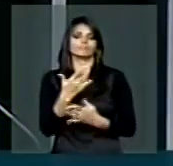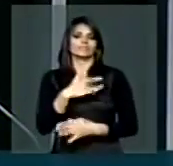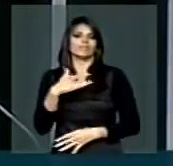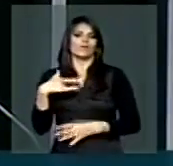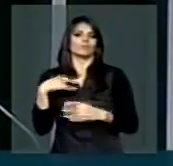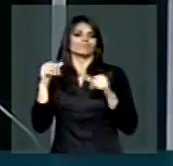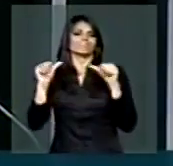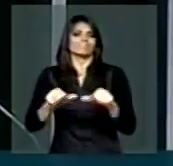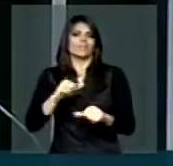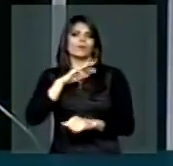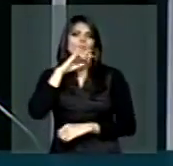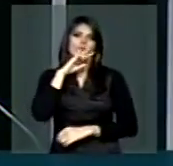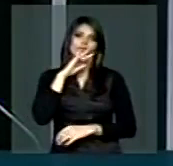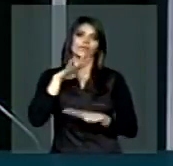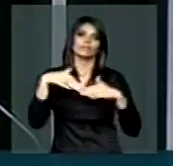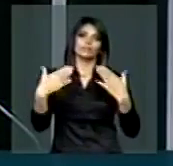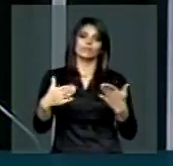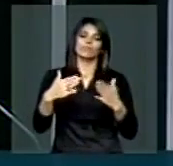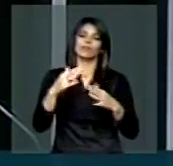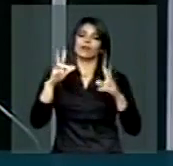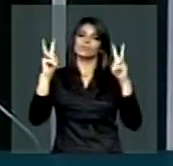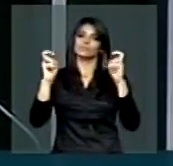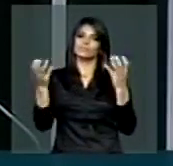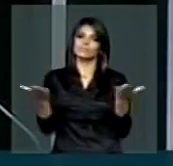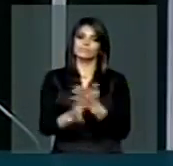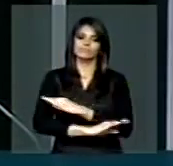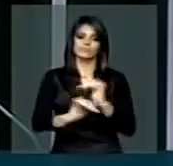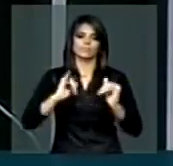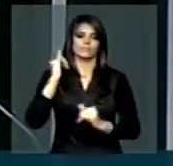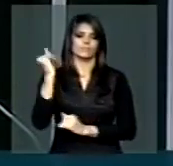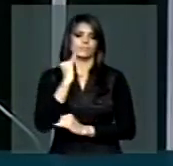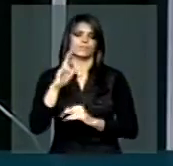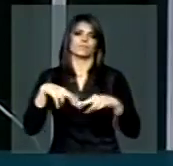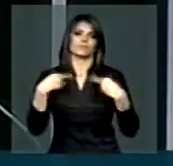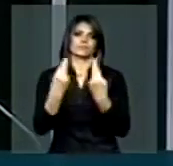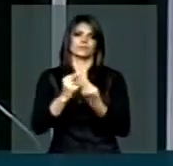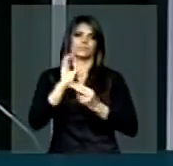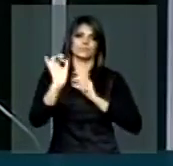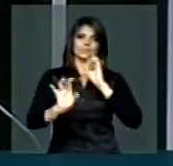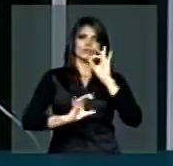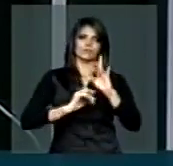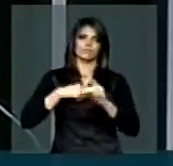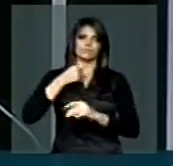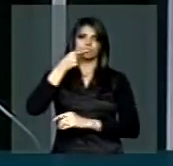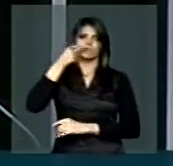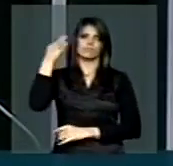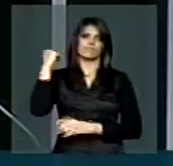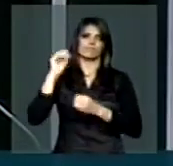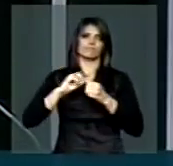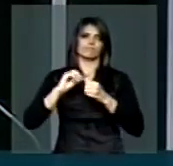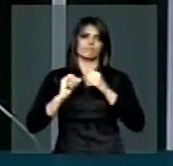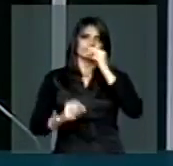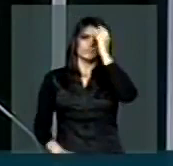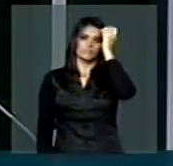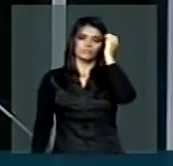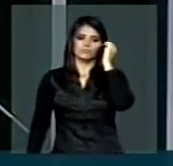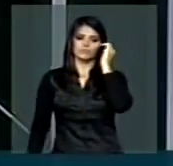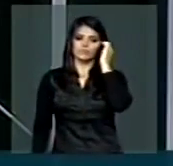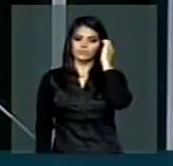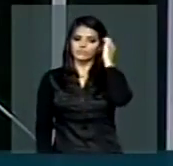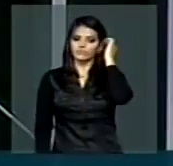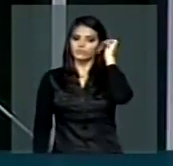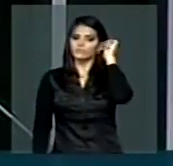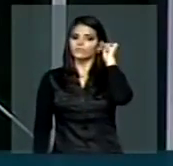tão atual e importante que foi objeto de sessão solene realizada recentemente nessa casa.